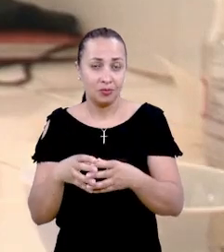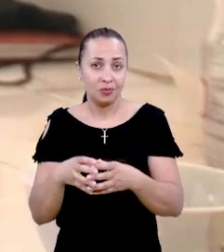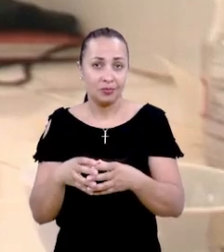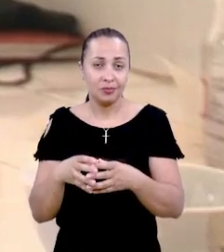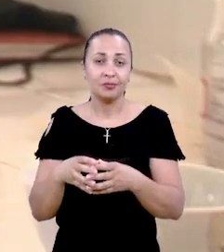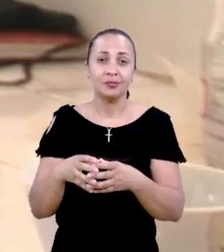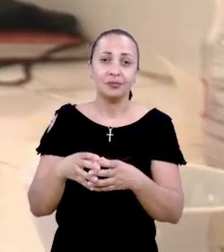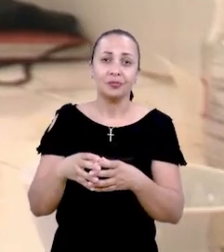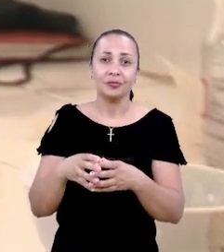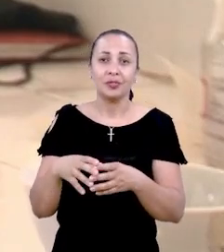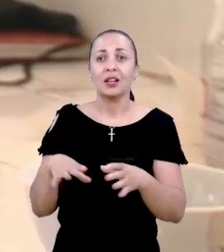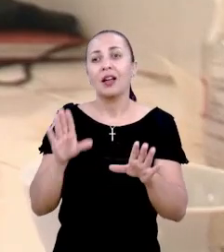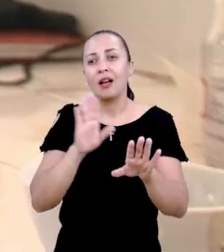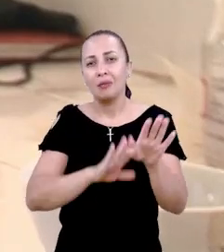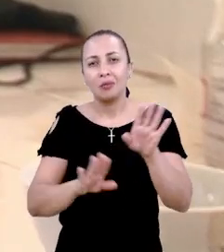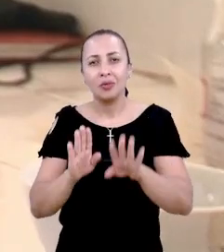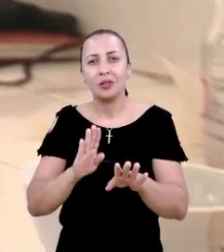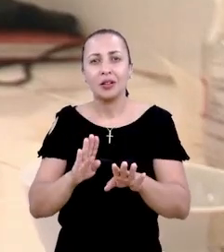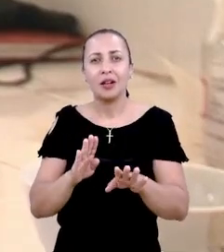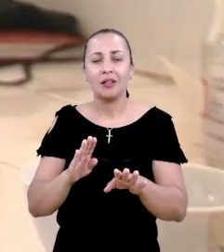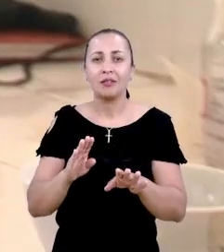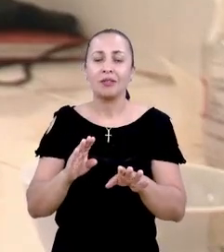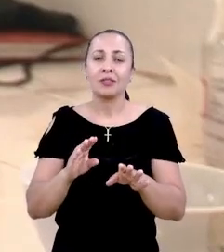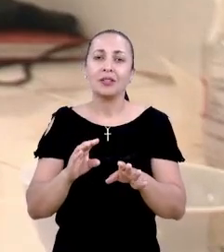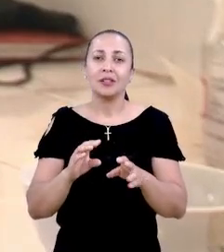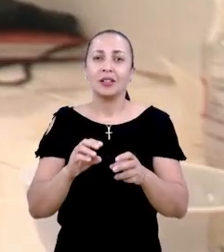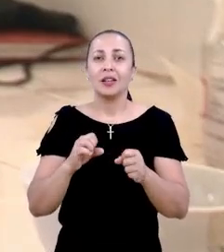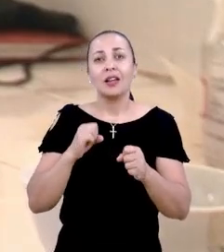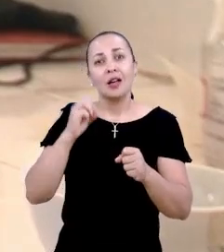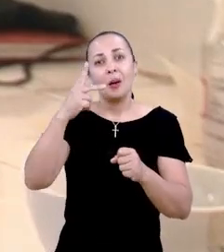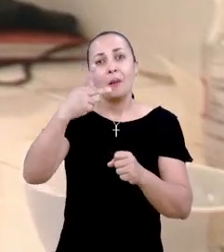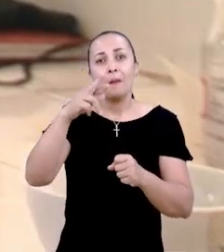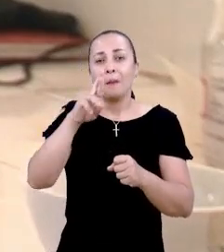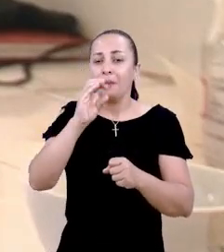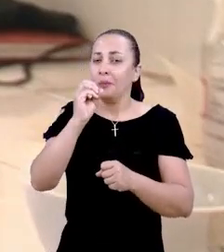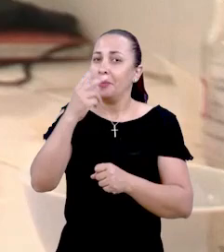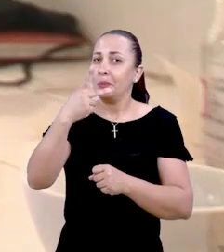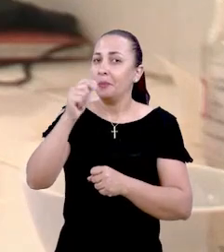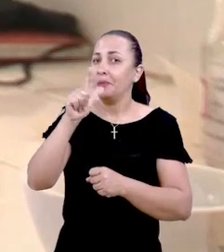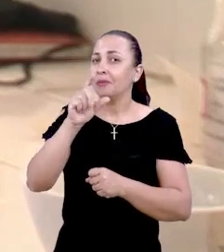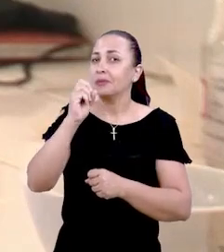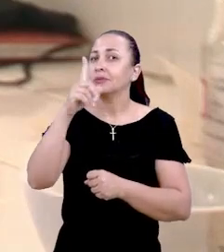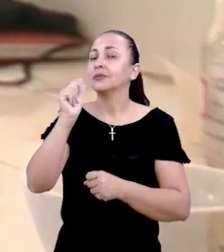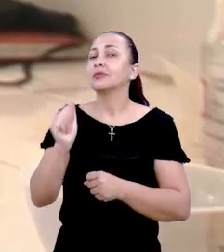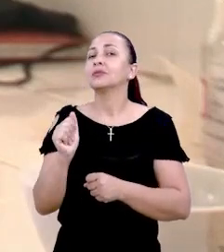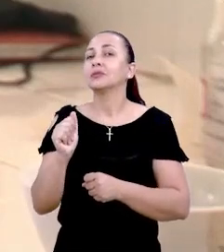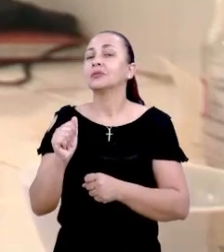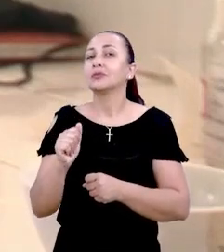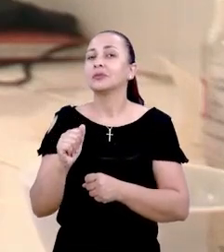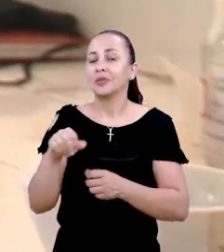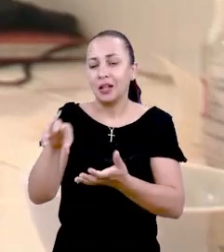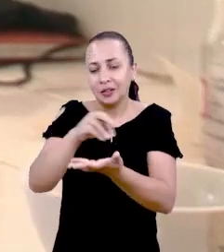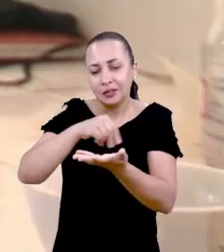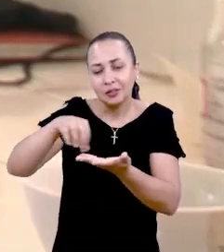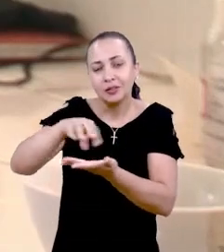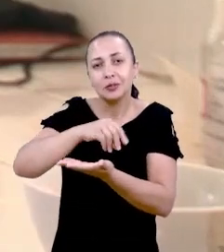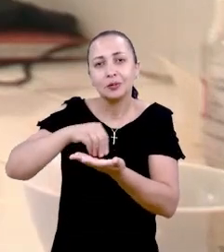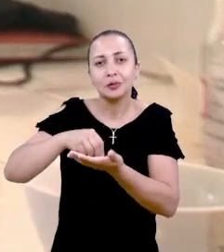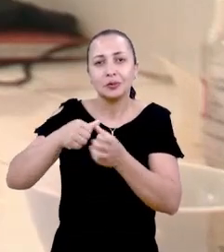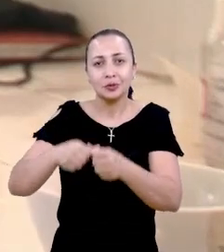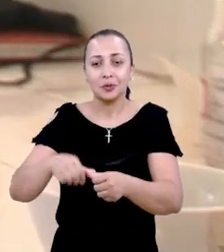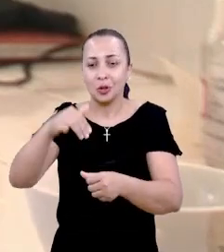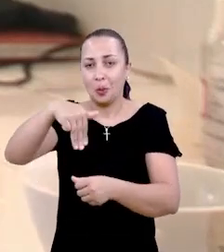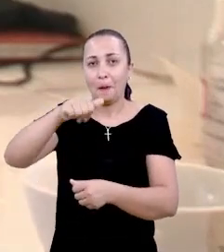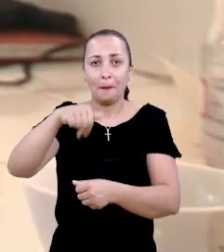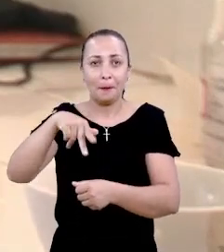digamos assim, a aprender o propágulo, né, que é a semente do mangue, que a gente chama de propágulo, e fazer com que aquela semente se fixe